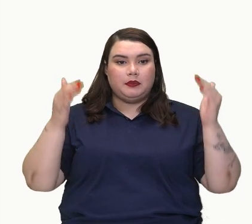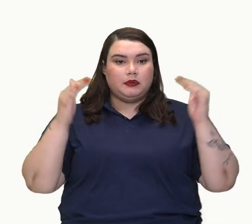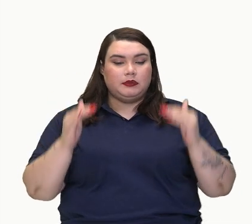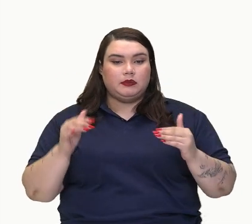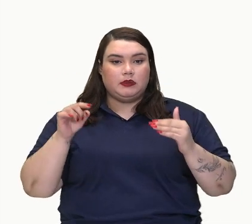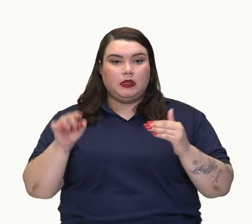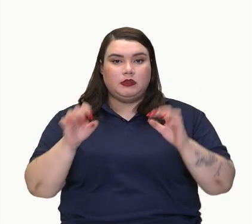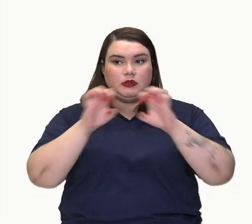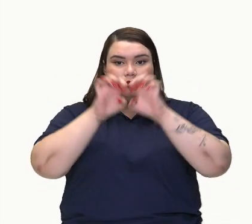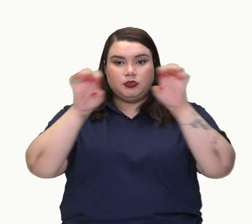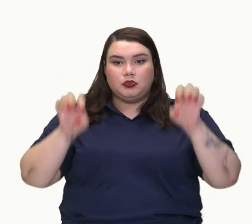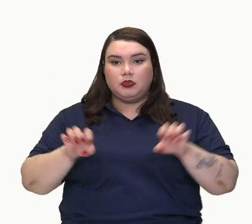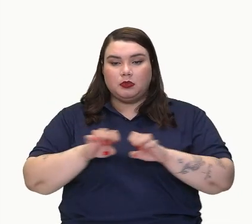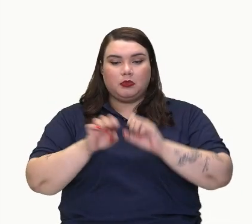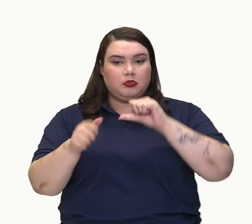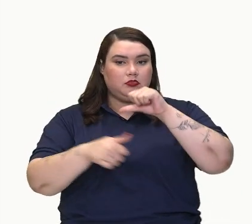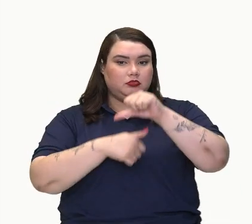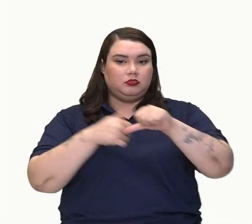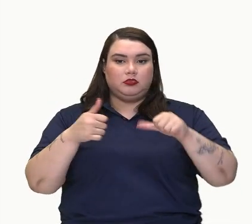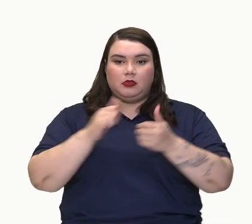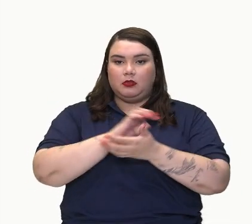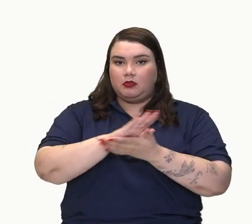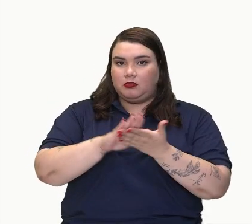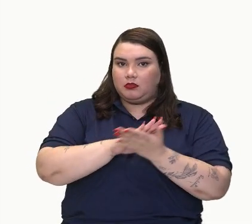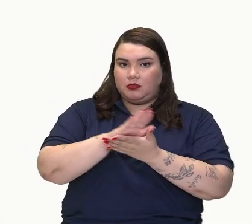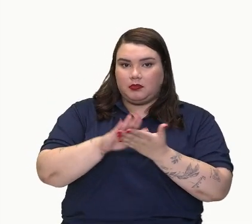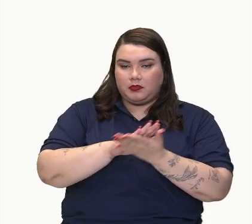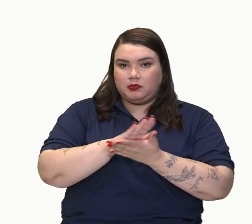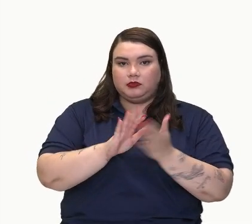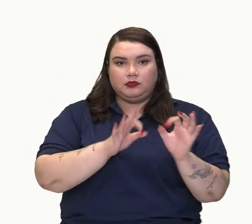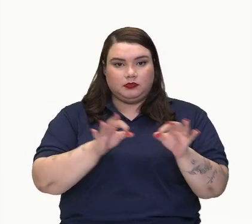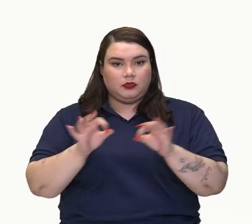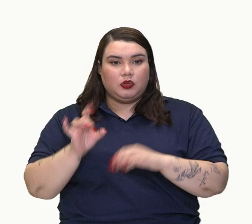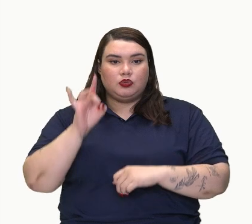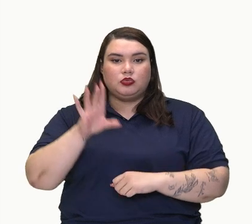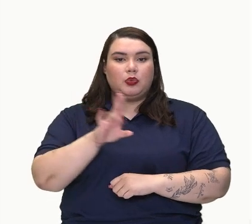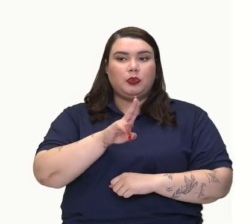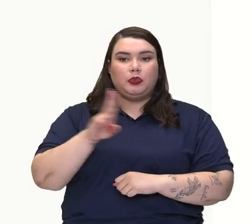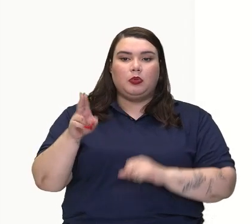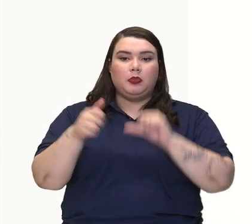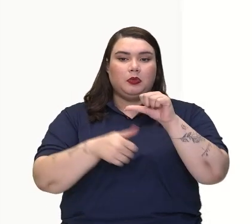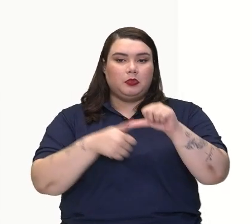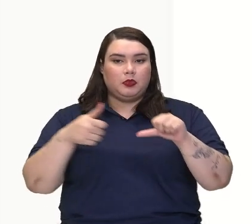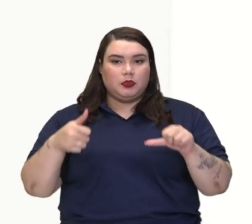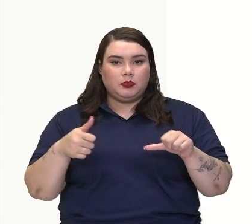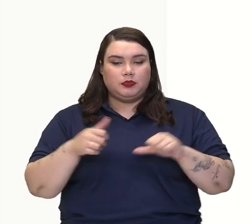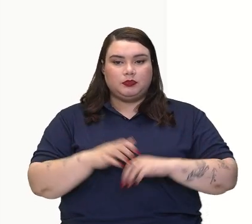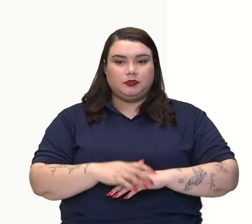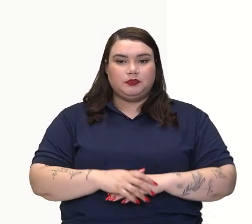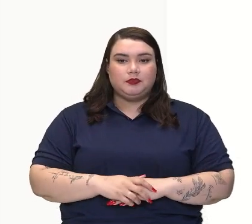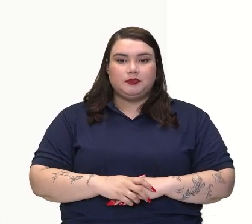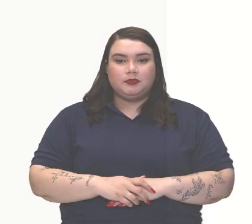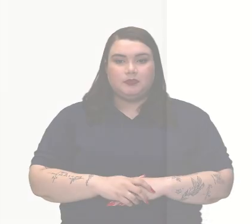estrutura, não mudou aqui a posição, mudou o nome. E eu vou puxar aqui, só para vocês darem uma